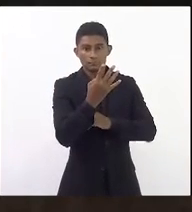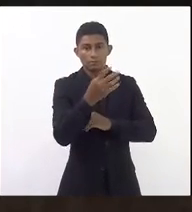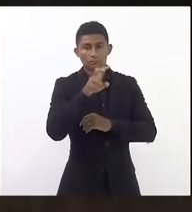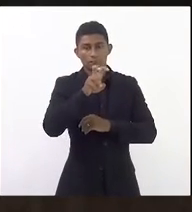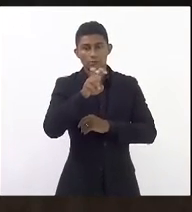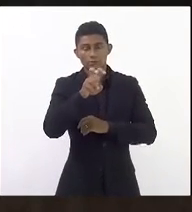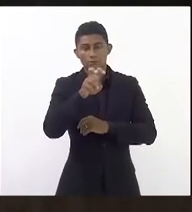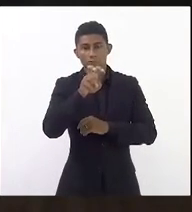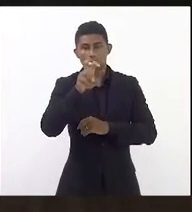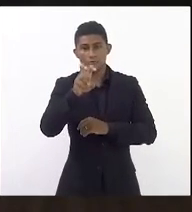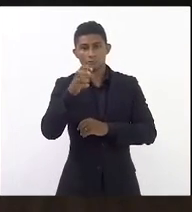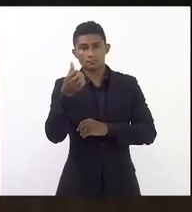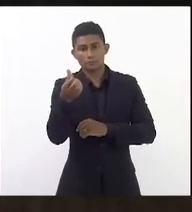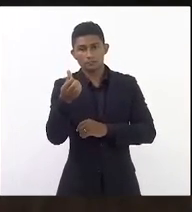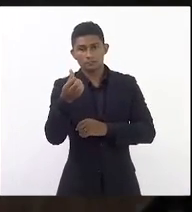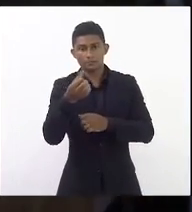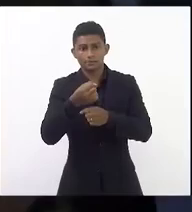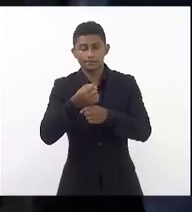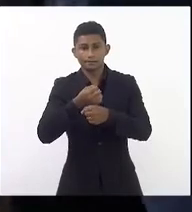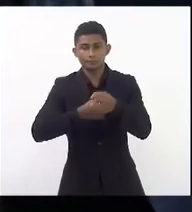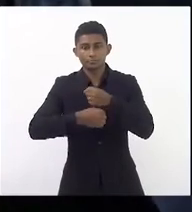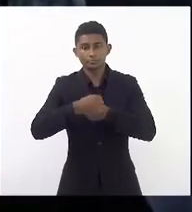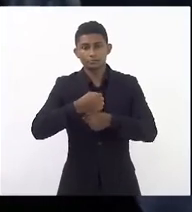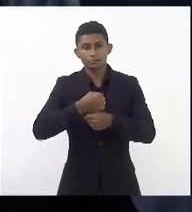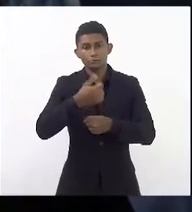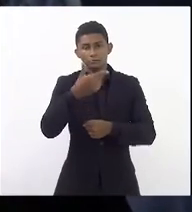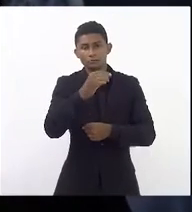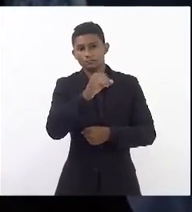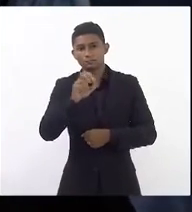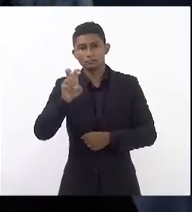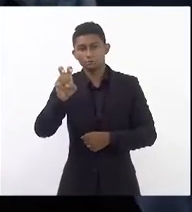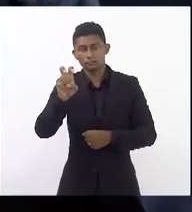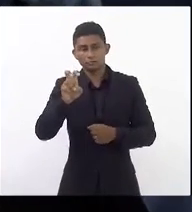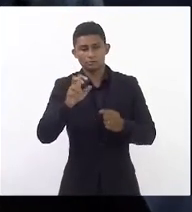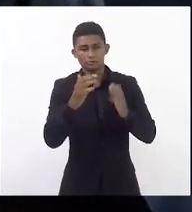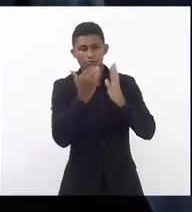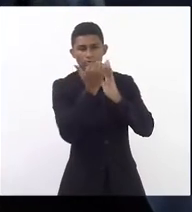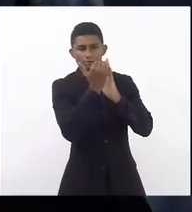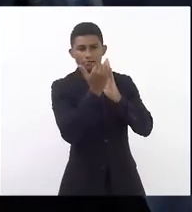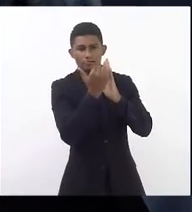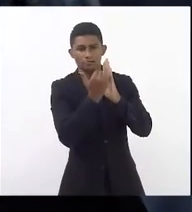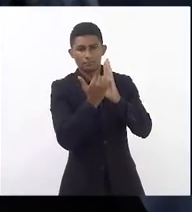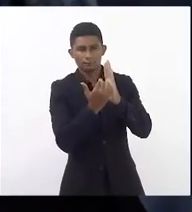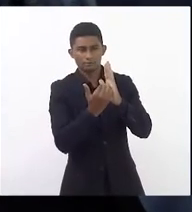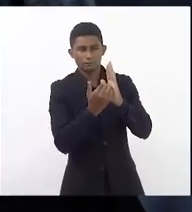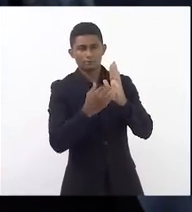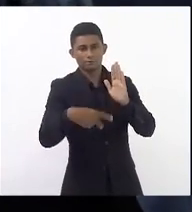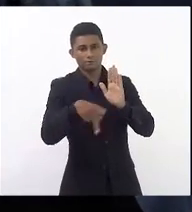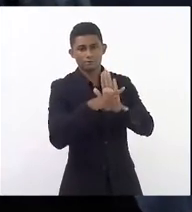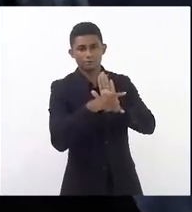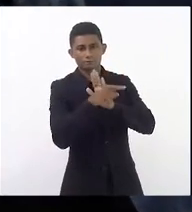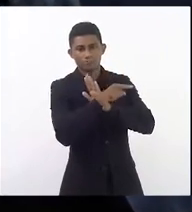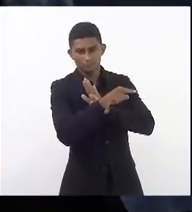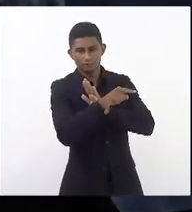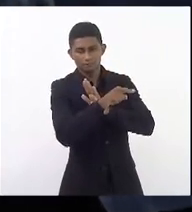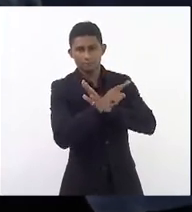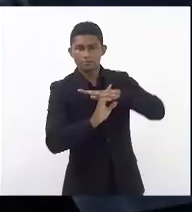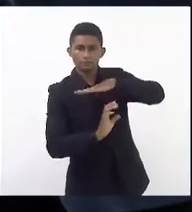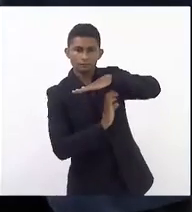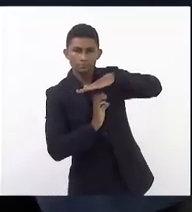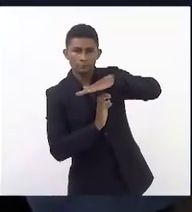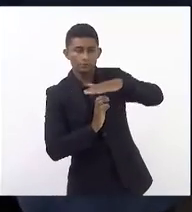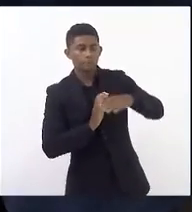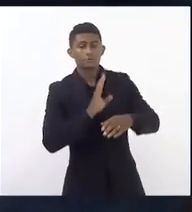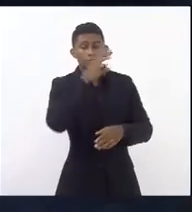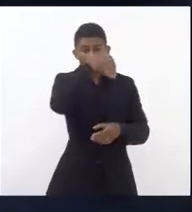4.556 de 2005, que regulamenta o funcionamento da Gernesa, uma das condições para ser